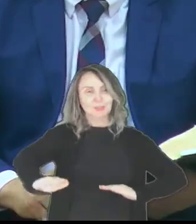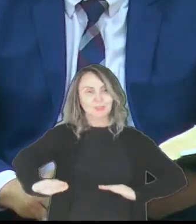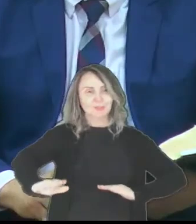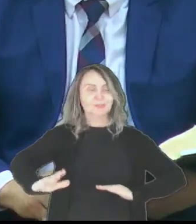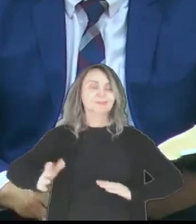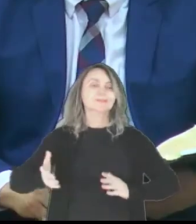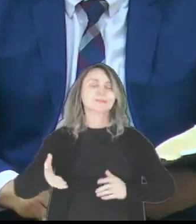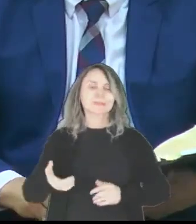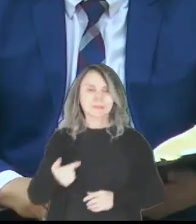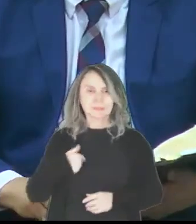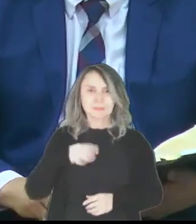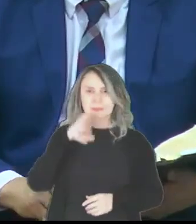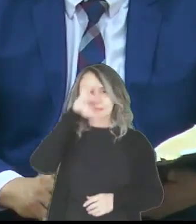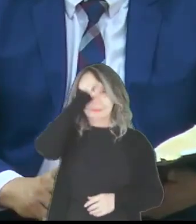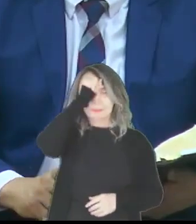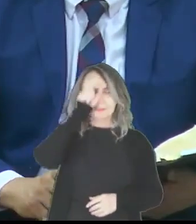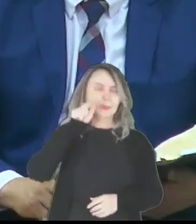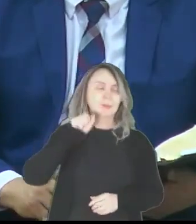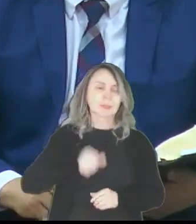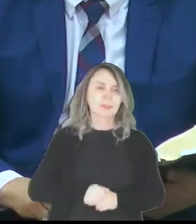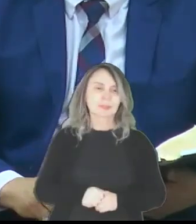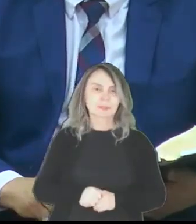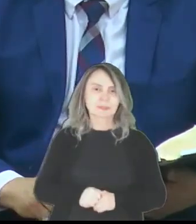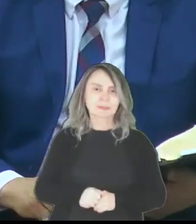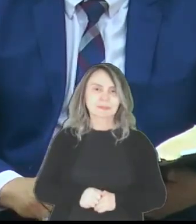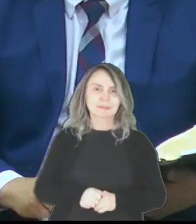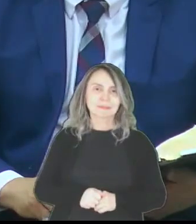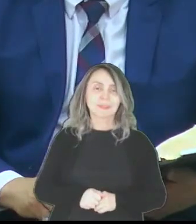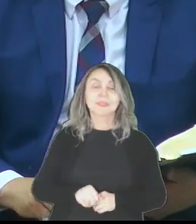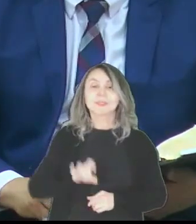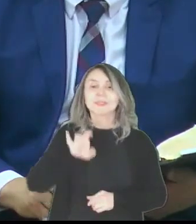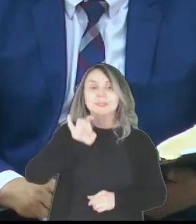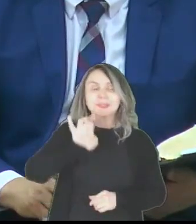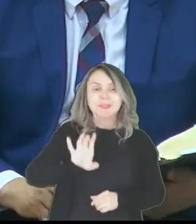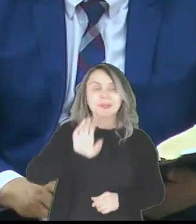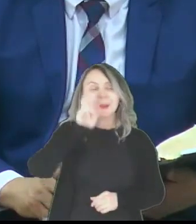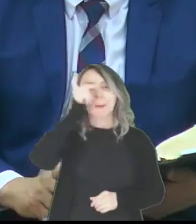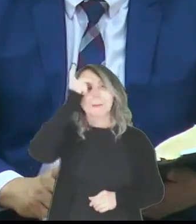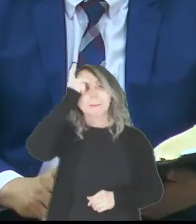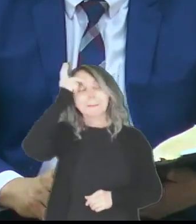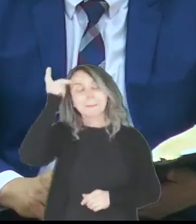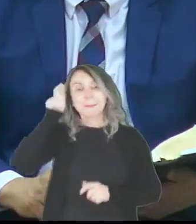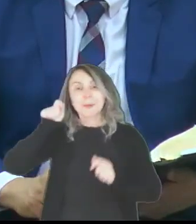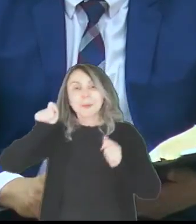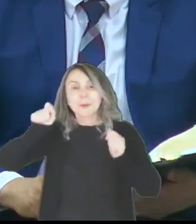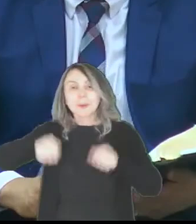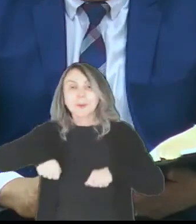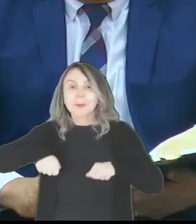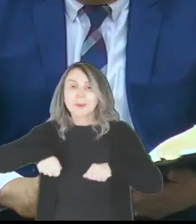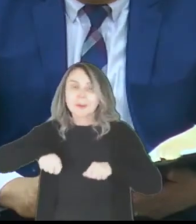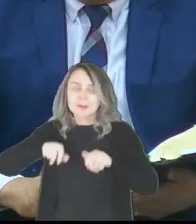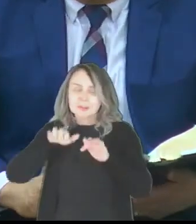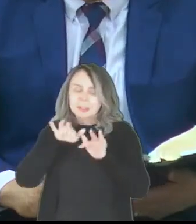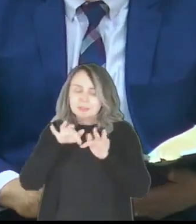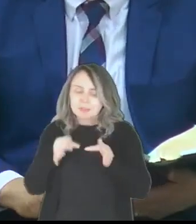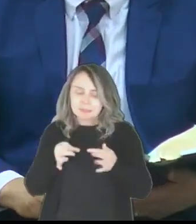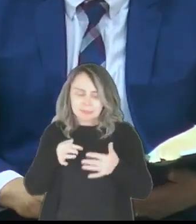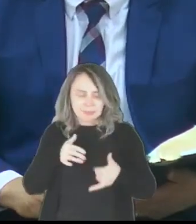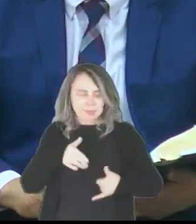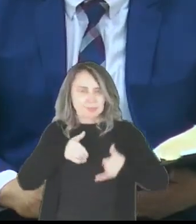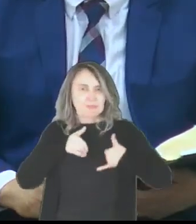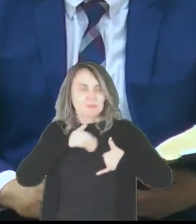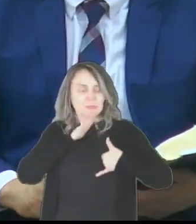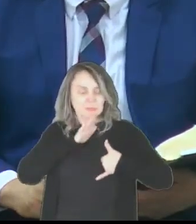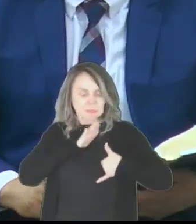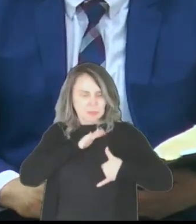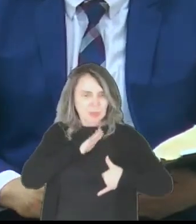aprendo? É que o maná é só para quem se abaixa. É só para quem se humilha. O soberbo nunca